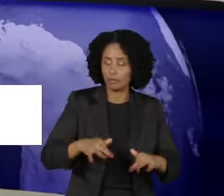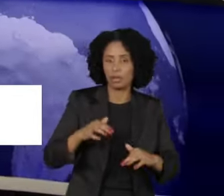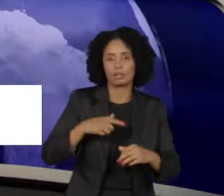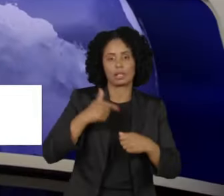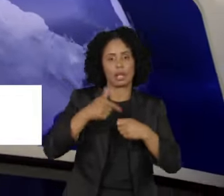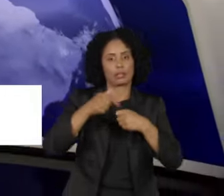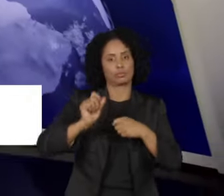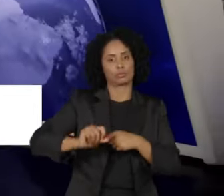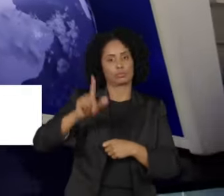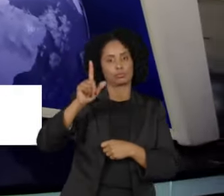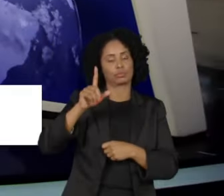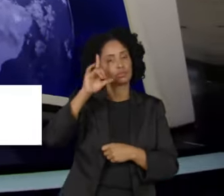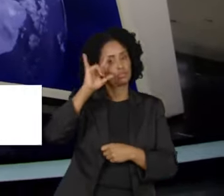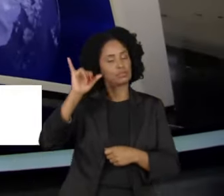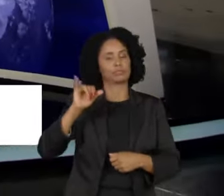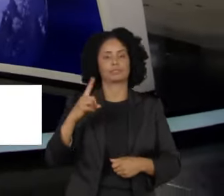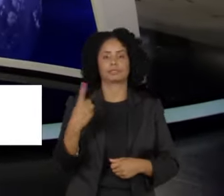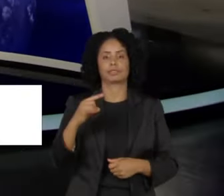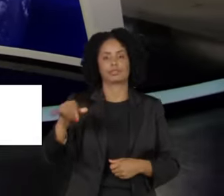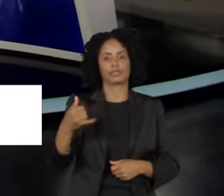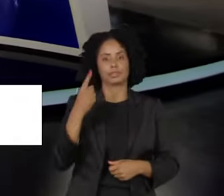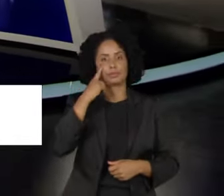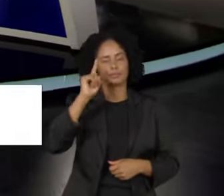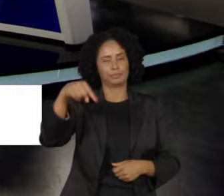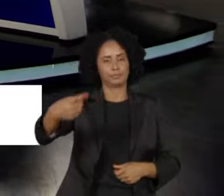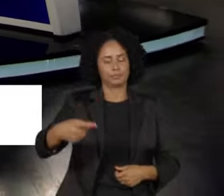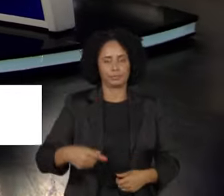partir de 1º de janeiro. Voltamos já.